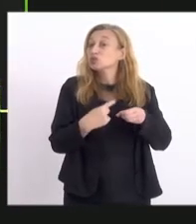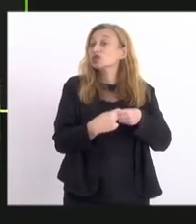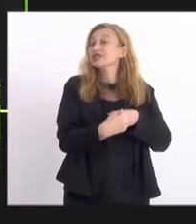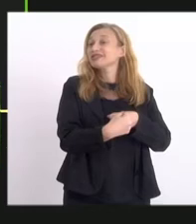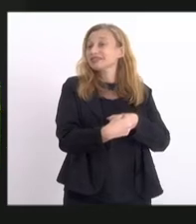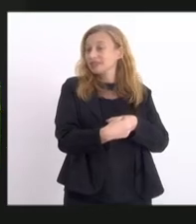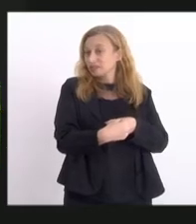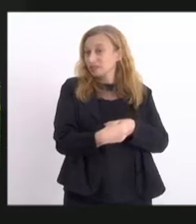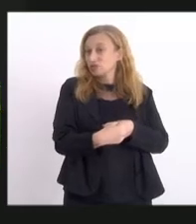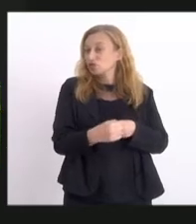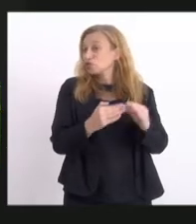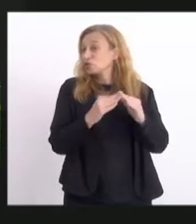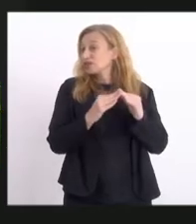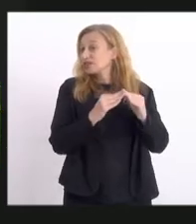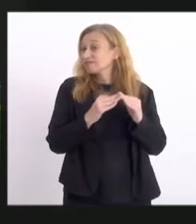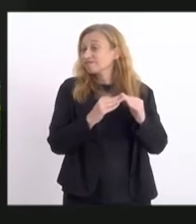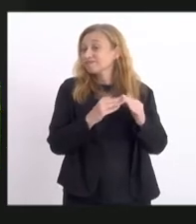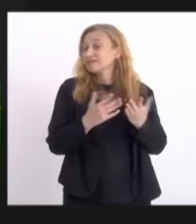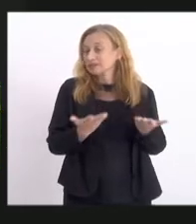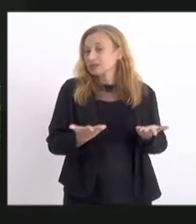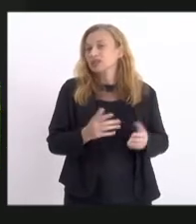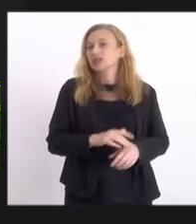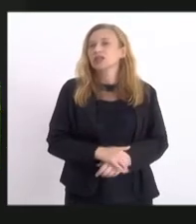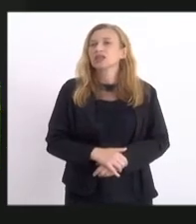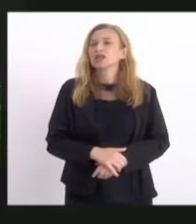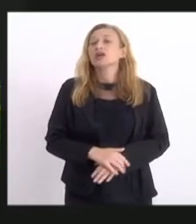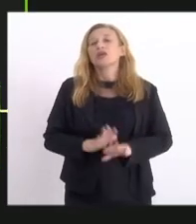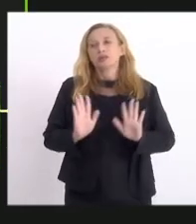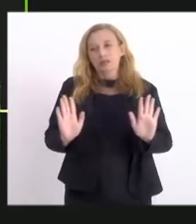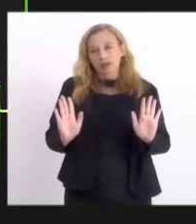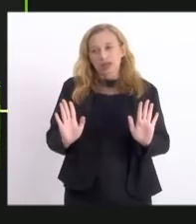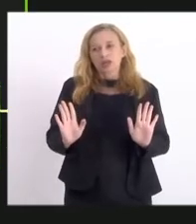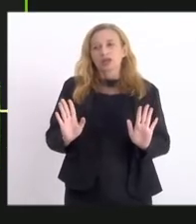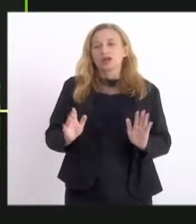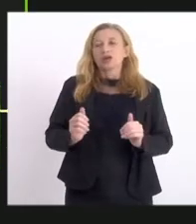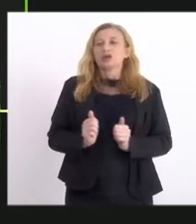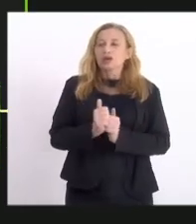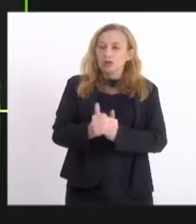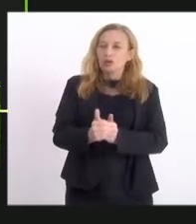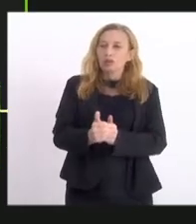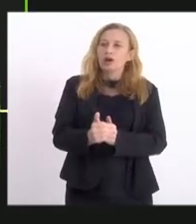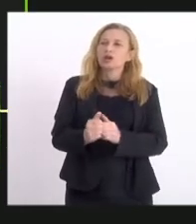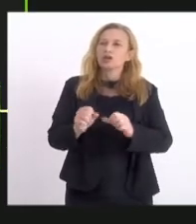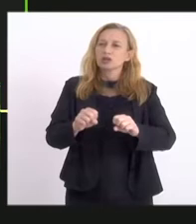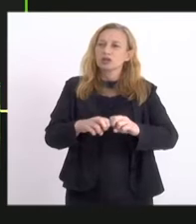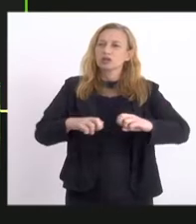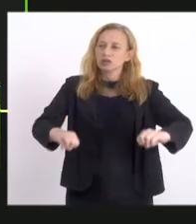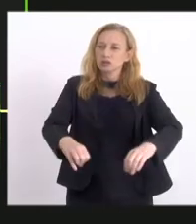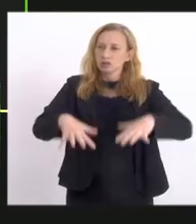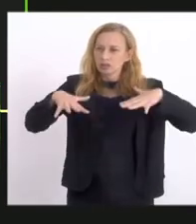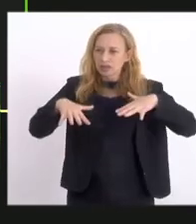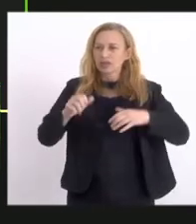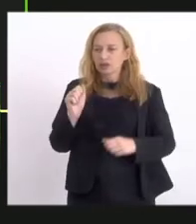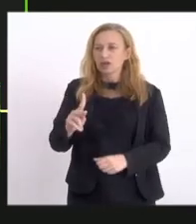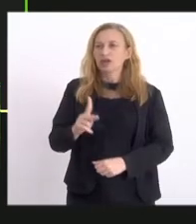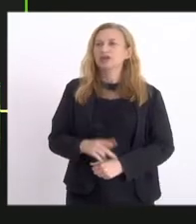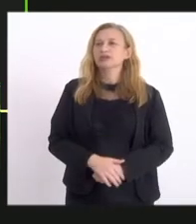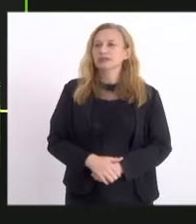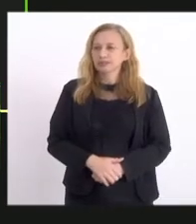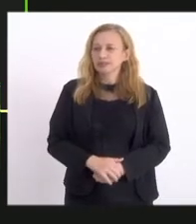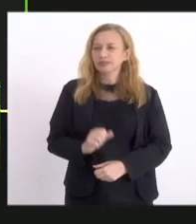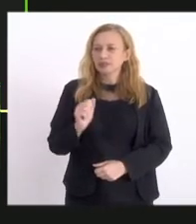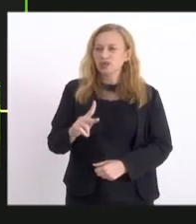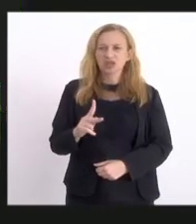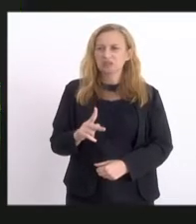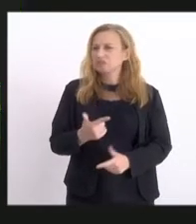os municípios vizinhos. Da UERJ. Mas tudo bem, eu acompanho no plenário. Não, já que passou. Tá, ok.